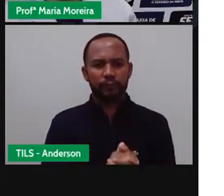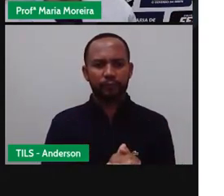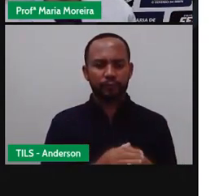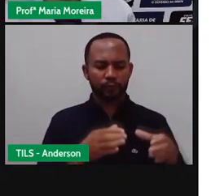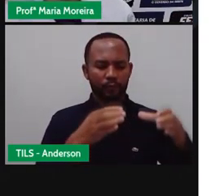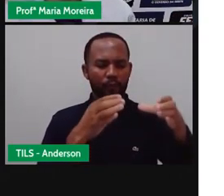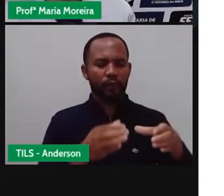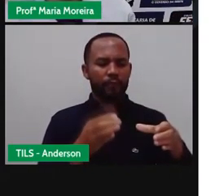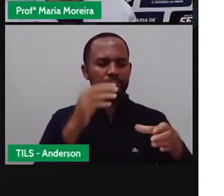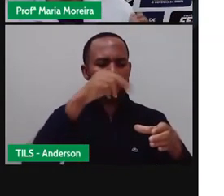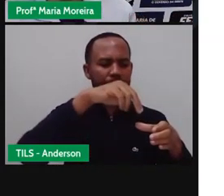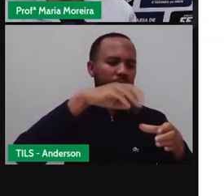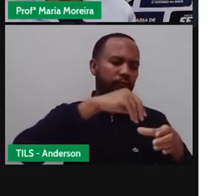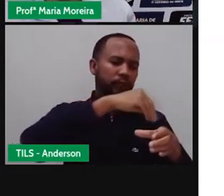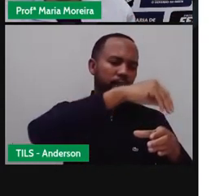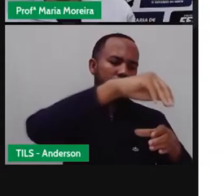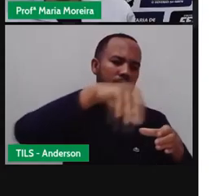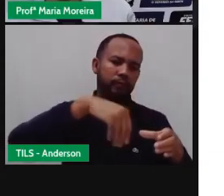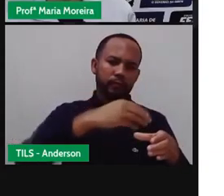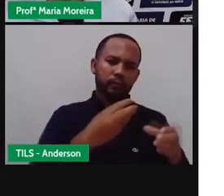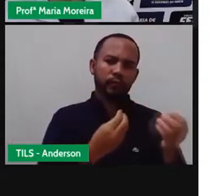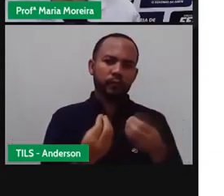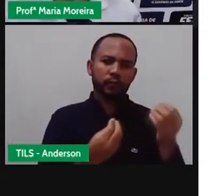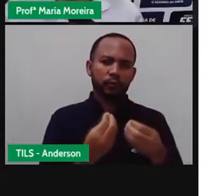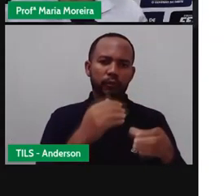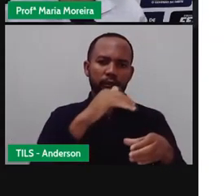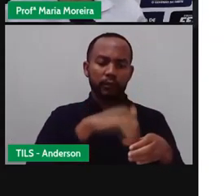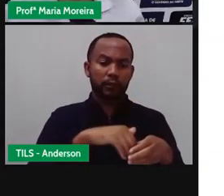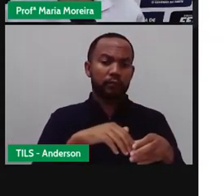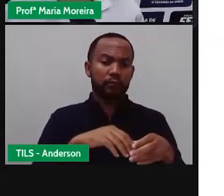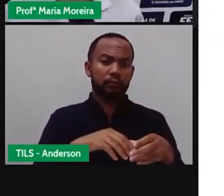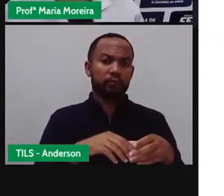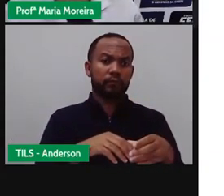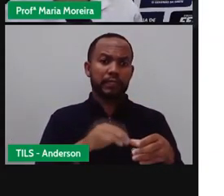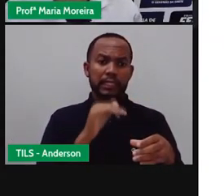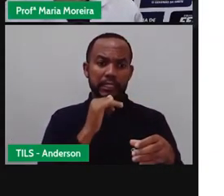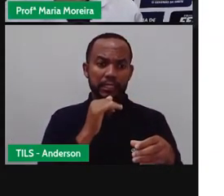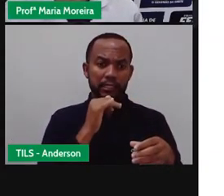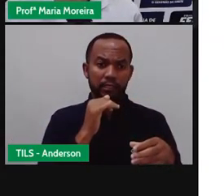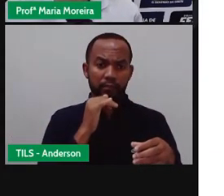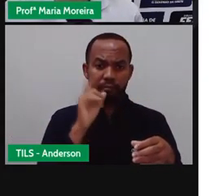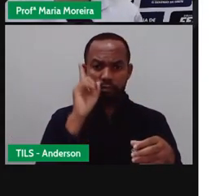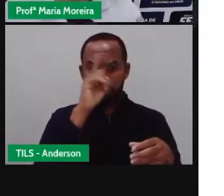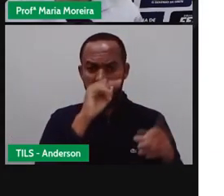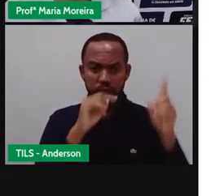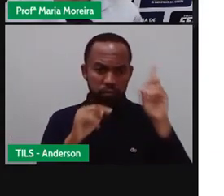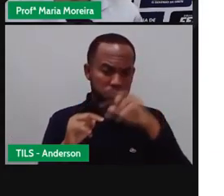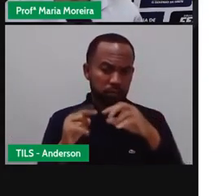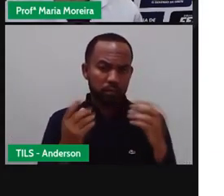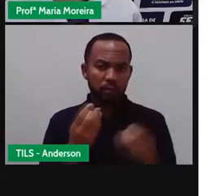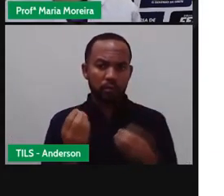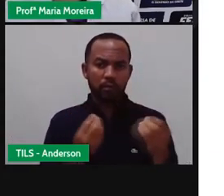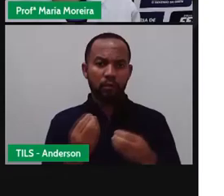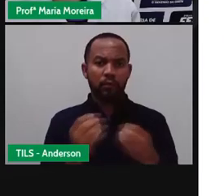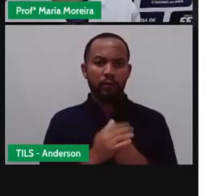formigueiro é uma estrutura bem complexa, né? Inclusive, começou aqui falando com vocês de como o formigueiro, ele